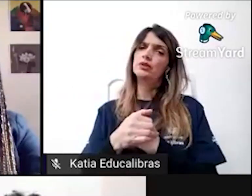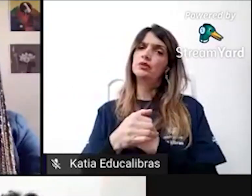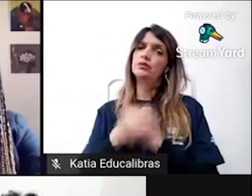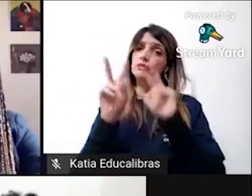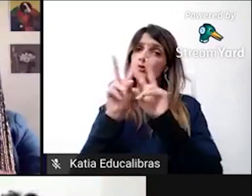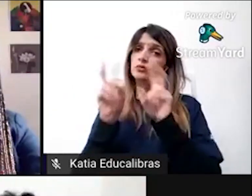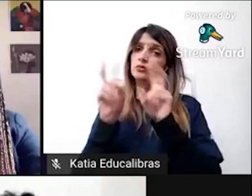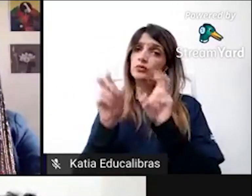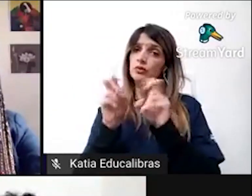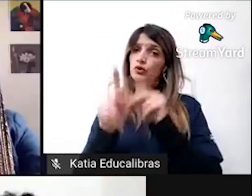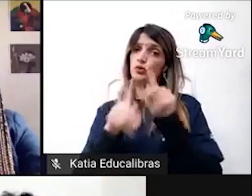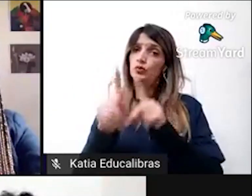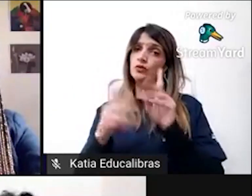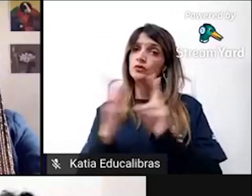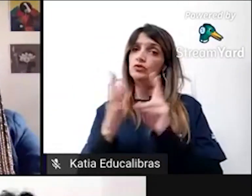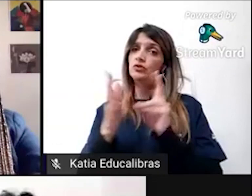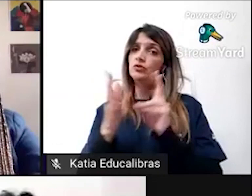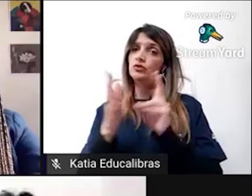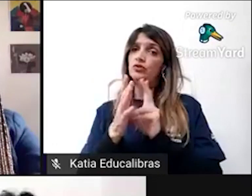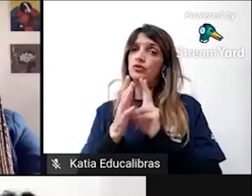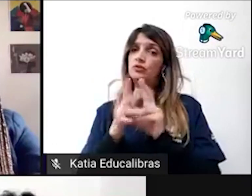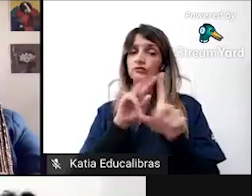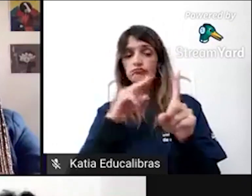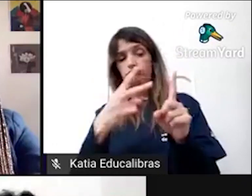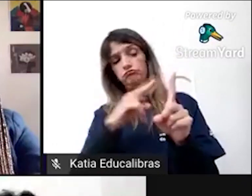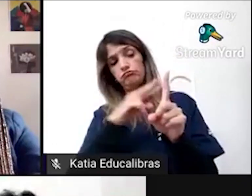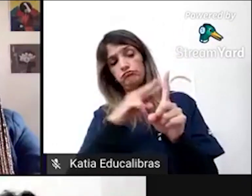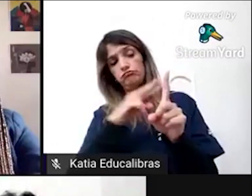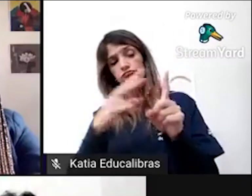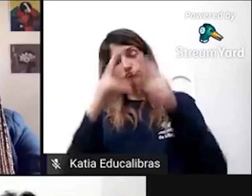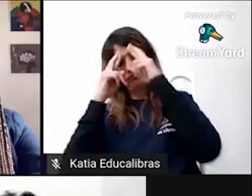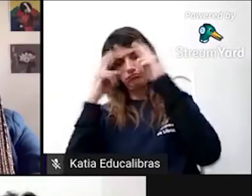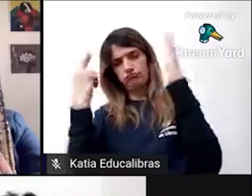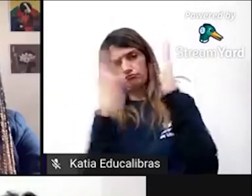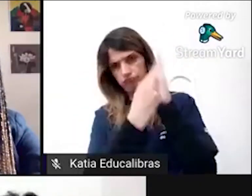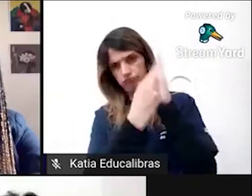contribuem muito com esse respeito aos povos indígenas, com esse olhar